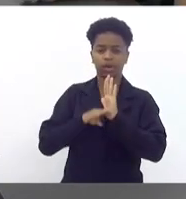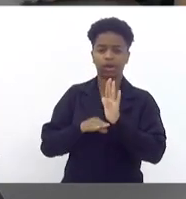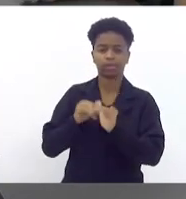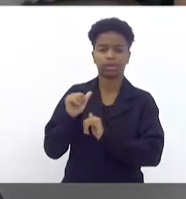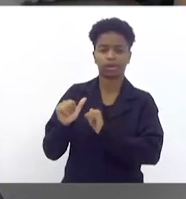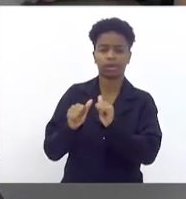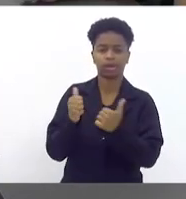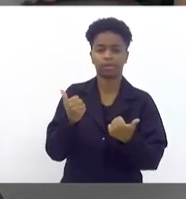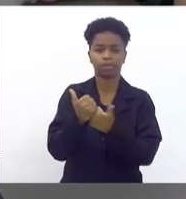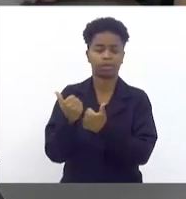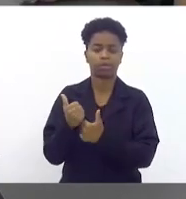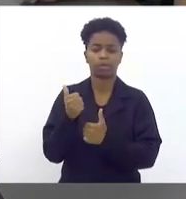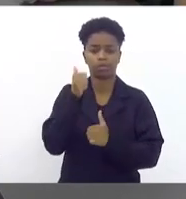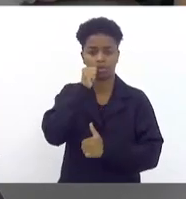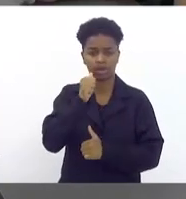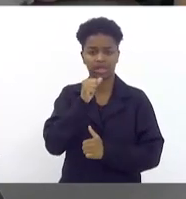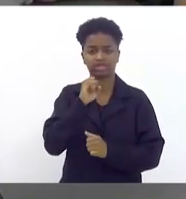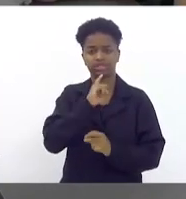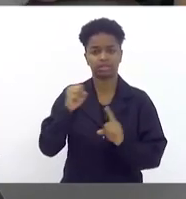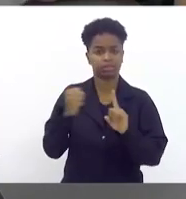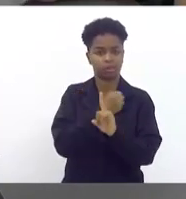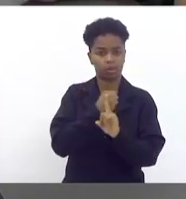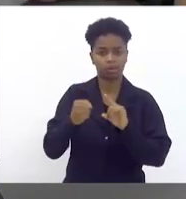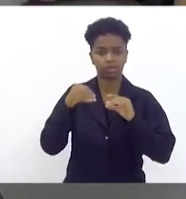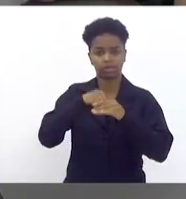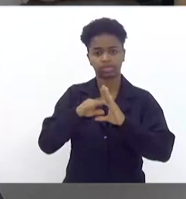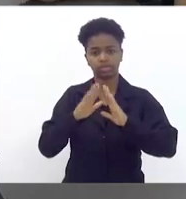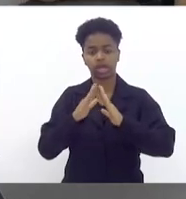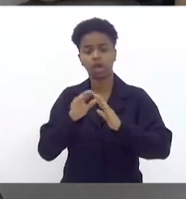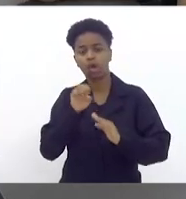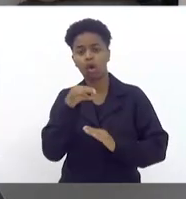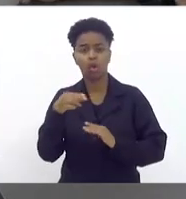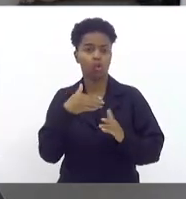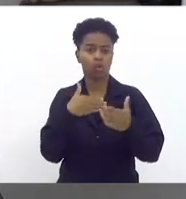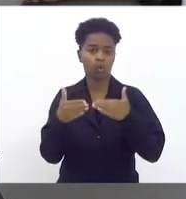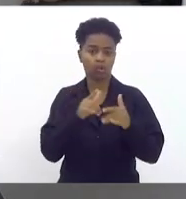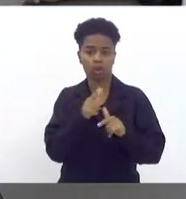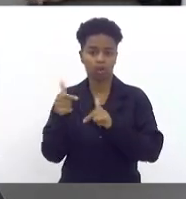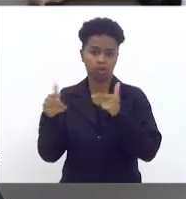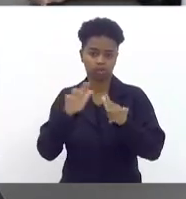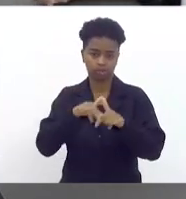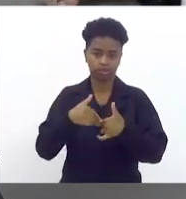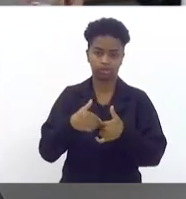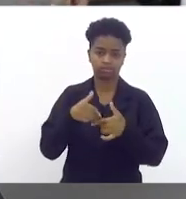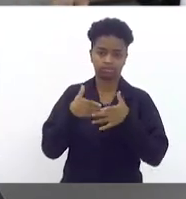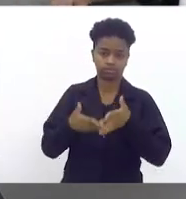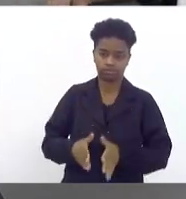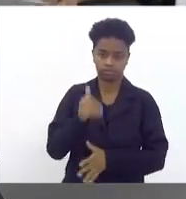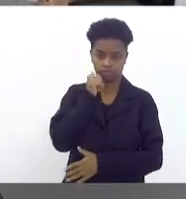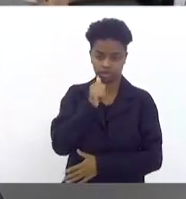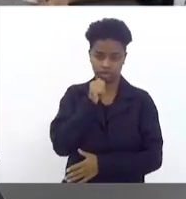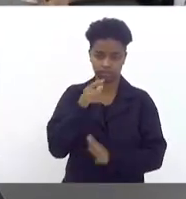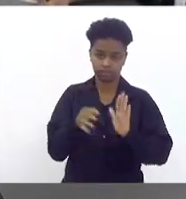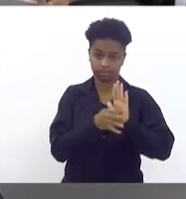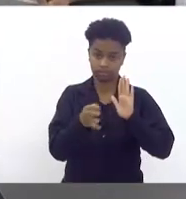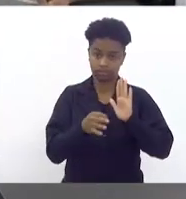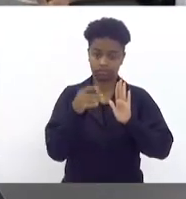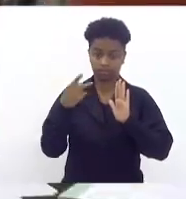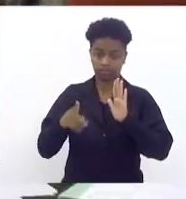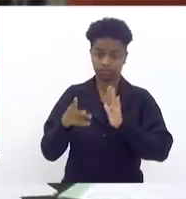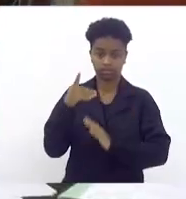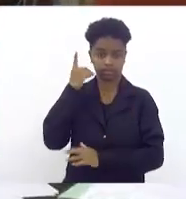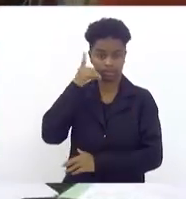violência doméstica ou qualquer outra violência voltada à condição de mulher. Para aparecer, deputado Guilherme